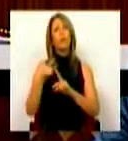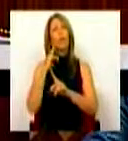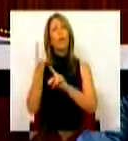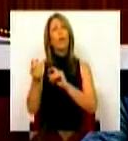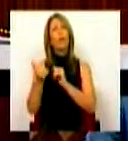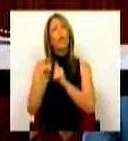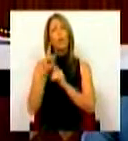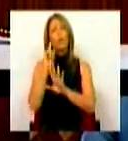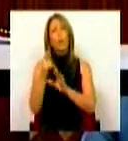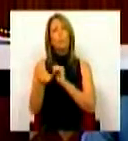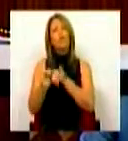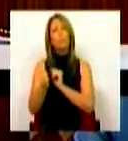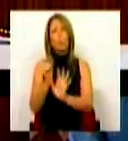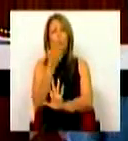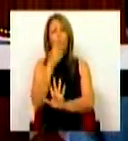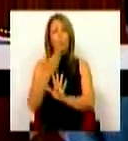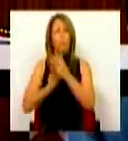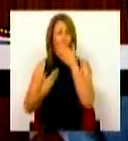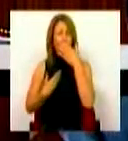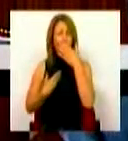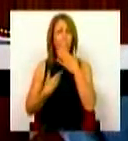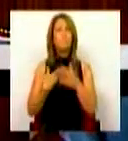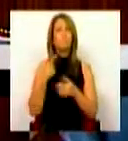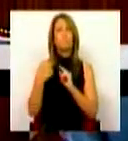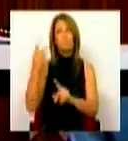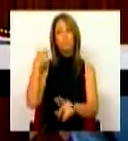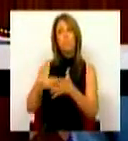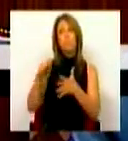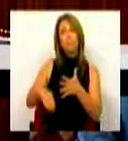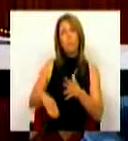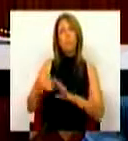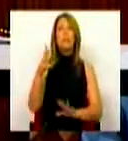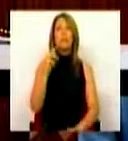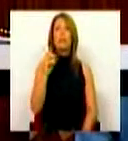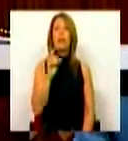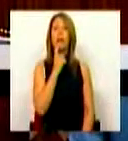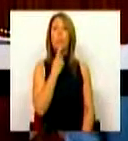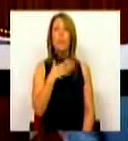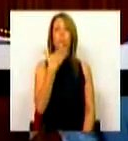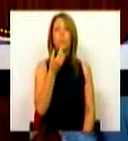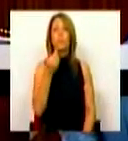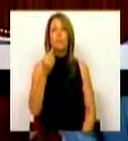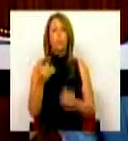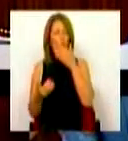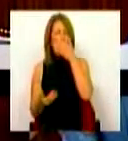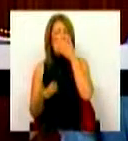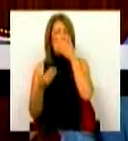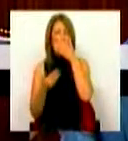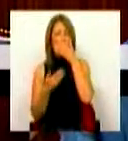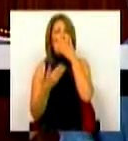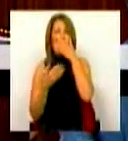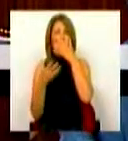Unesco, ratificada mais recentemente a 30 de abril de 2007. Agora, o